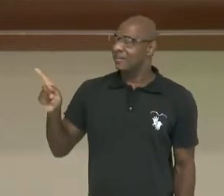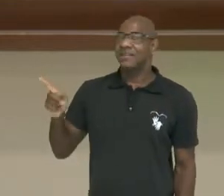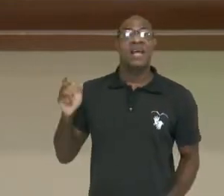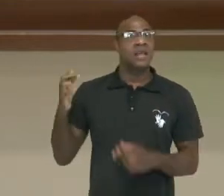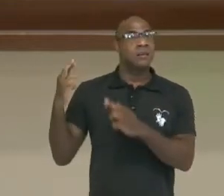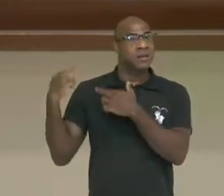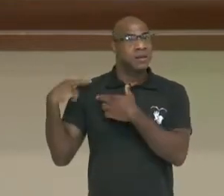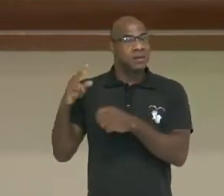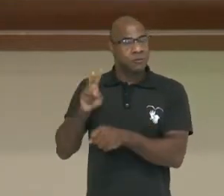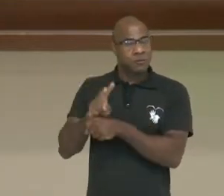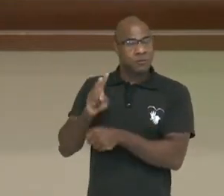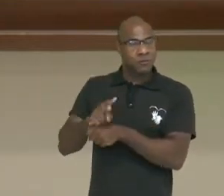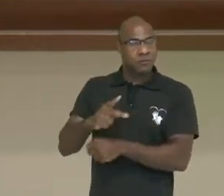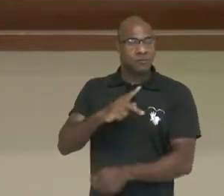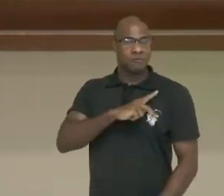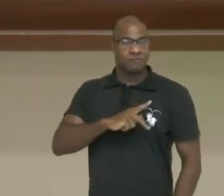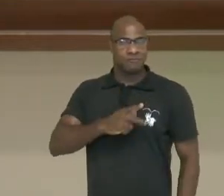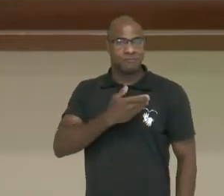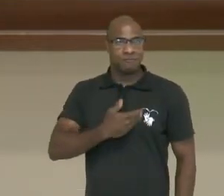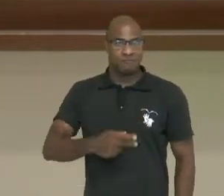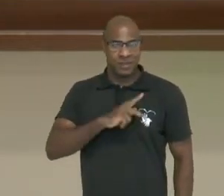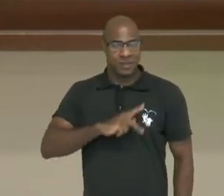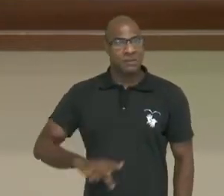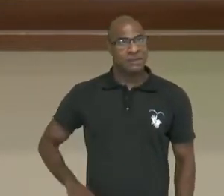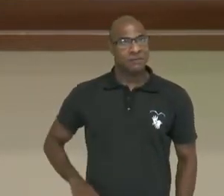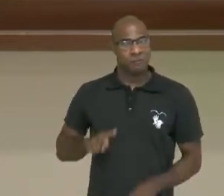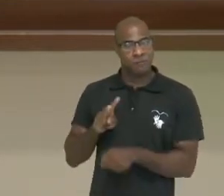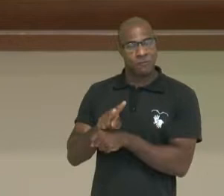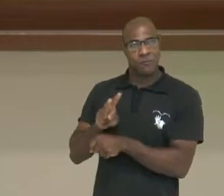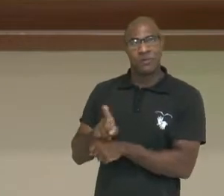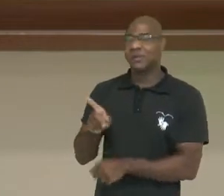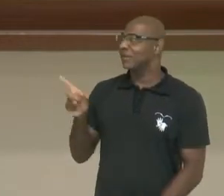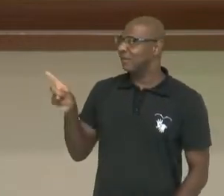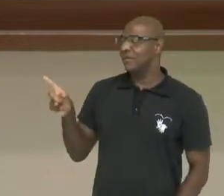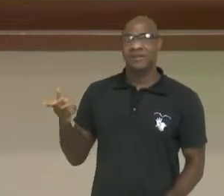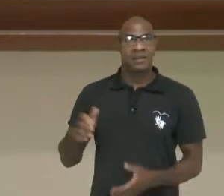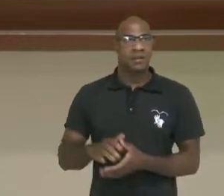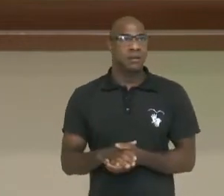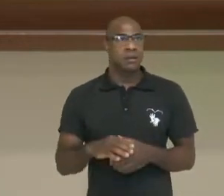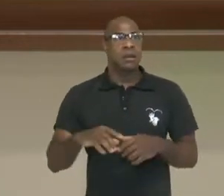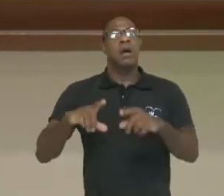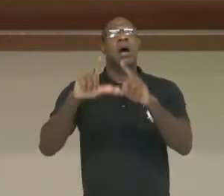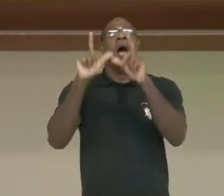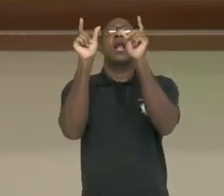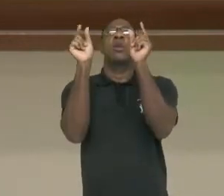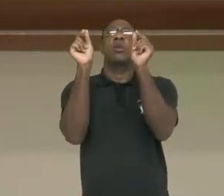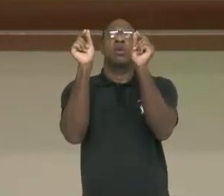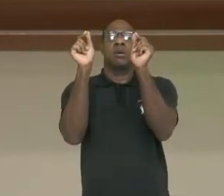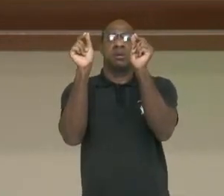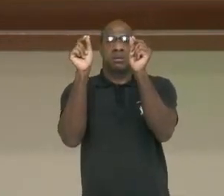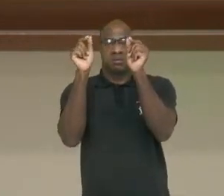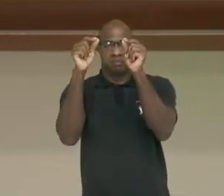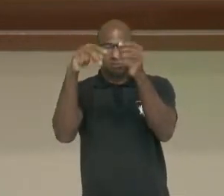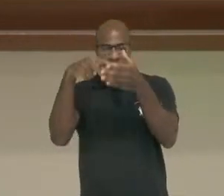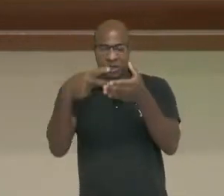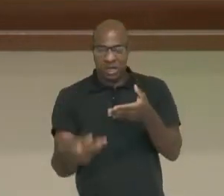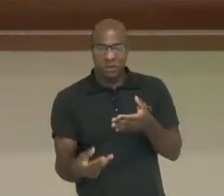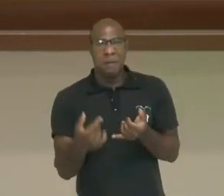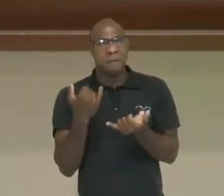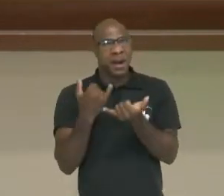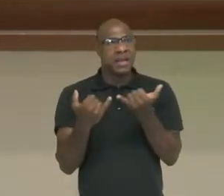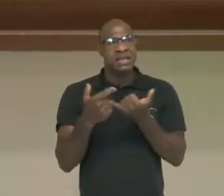responsável pela guarda da presidência da República. Mas, óbvio que a lua cair pedaço parecido queijo e comer e ser de